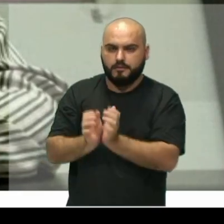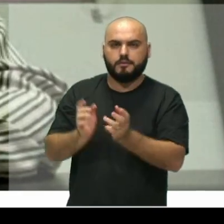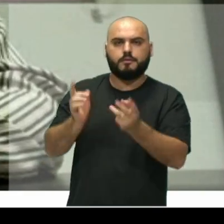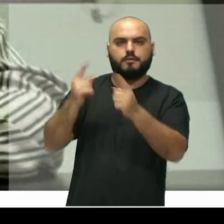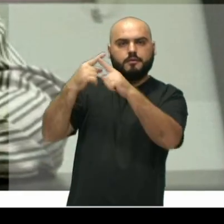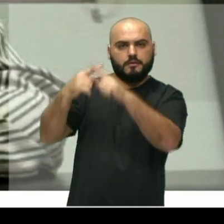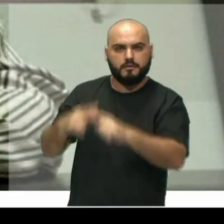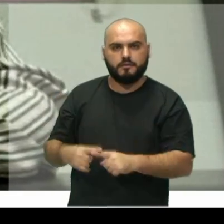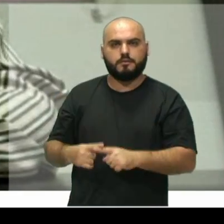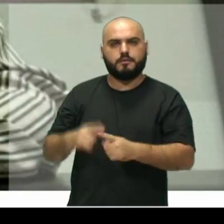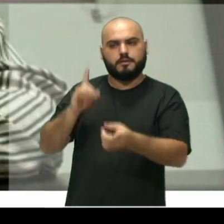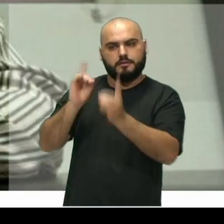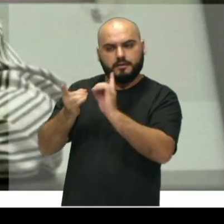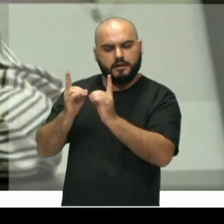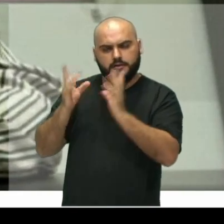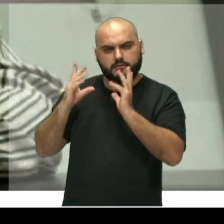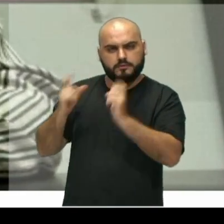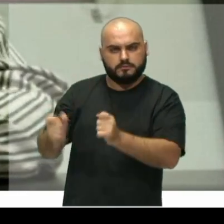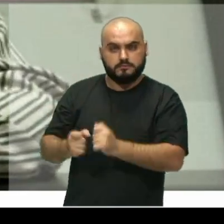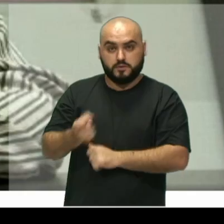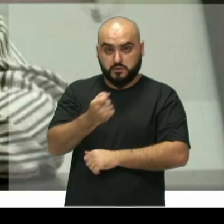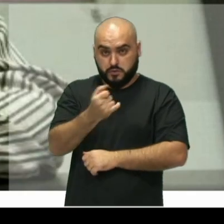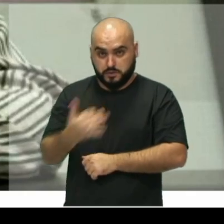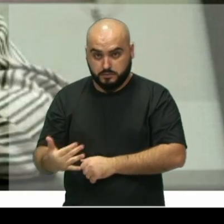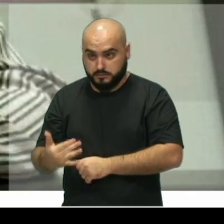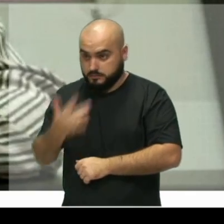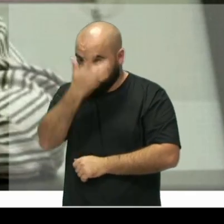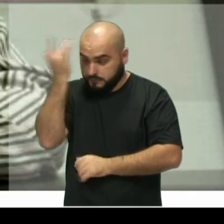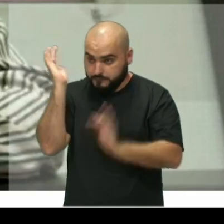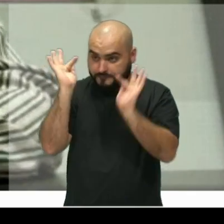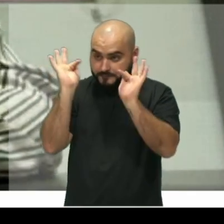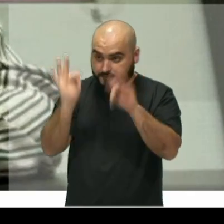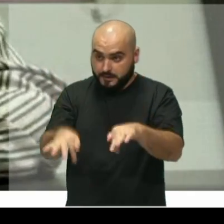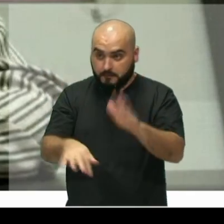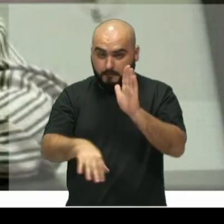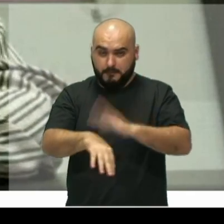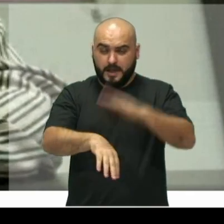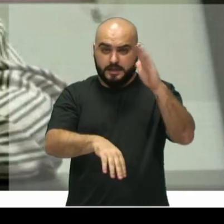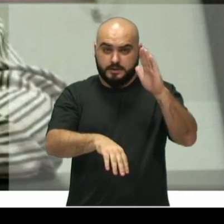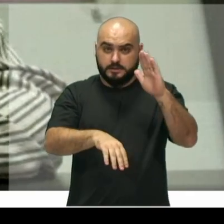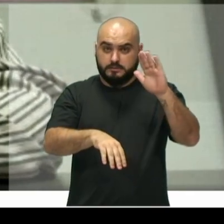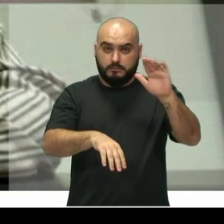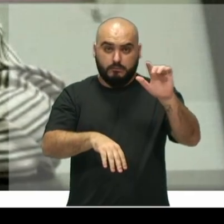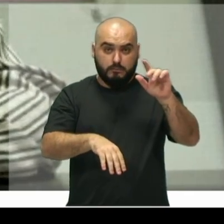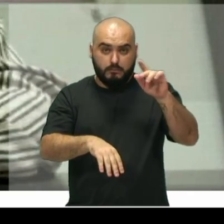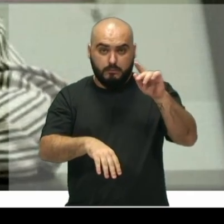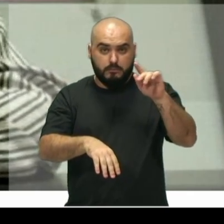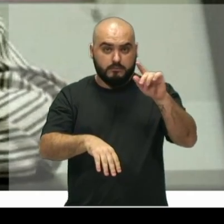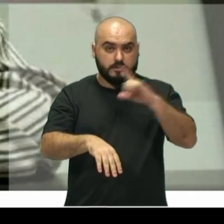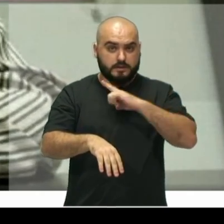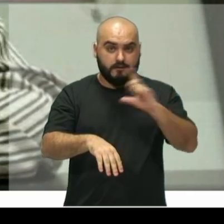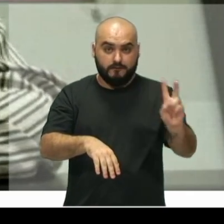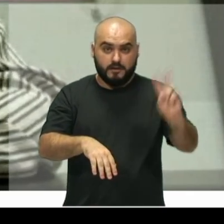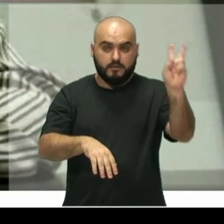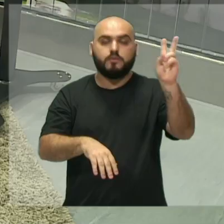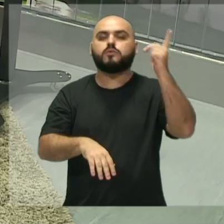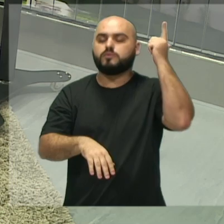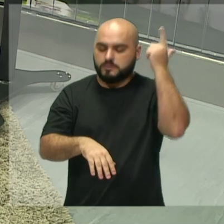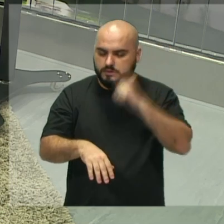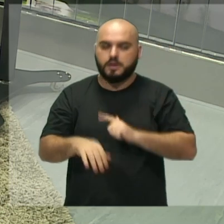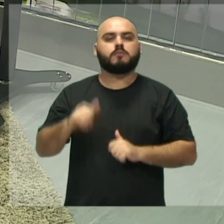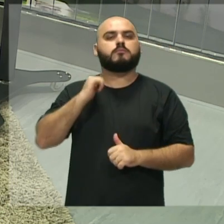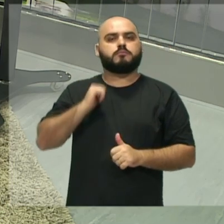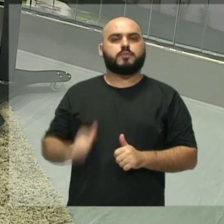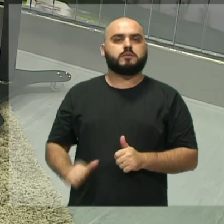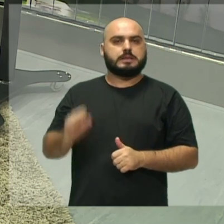Isso dá um número e no final aqueles que conseguem a maior pontuação estão aptos a receber a Bolsa Atleta. Vereador,